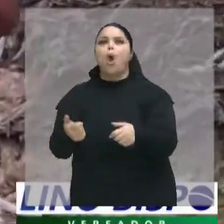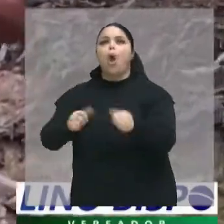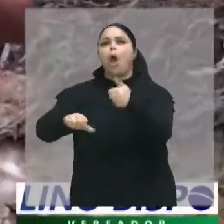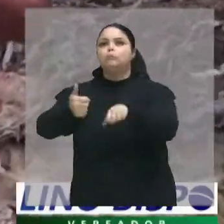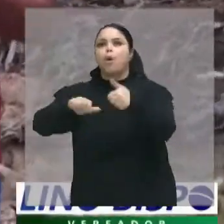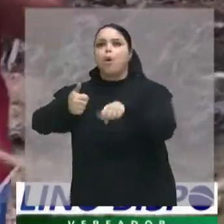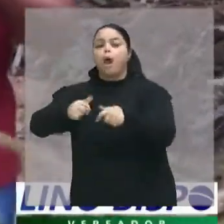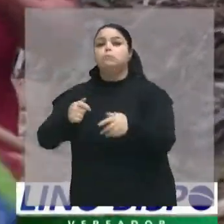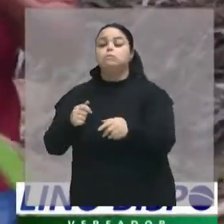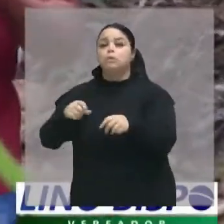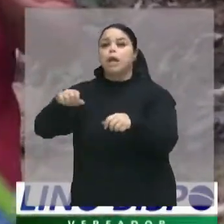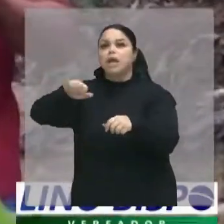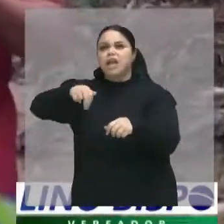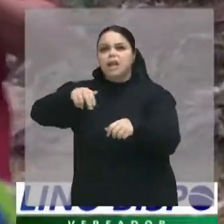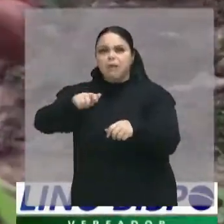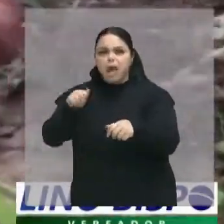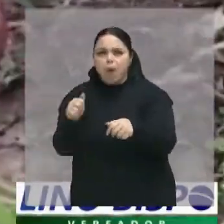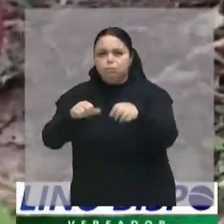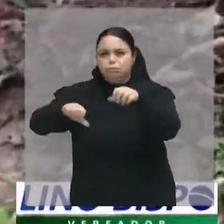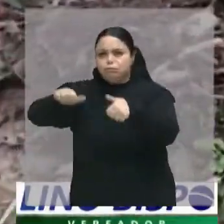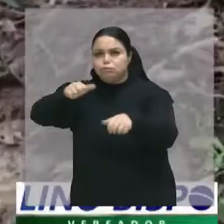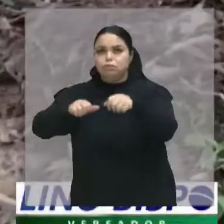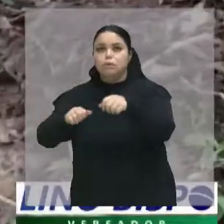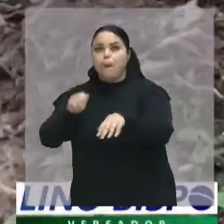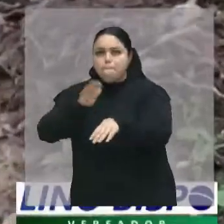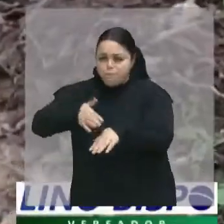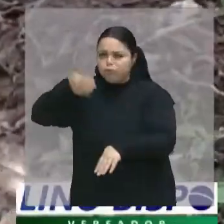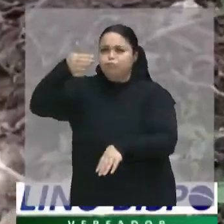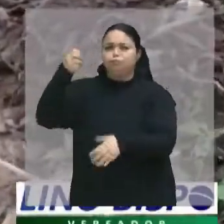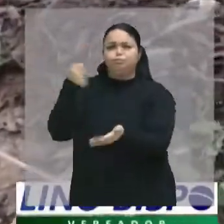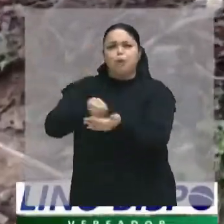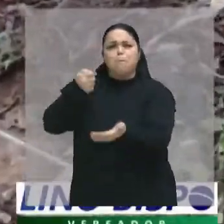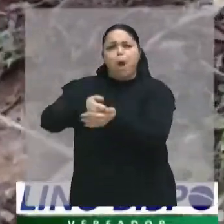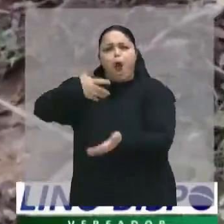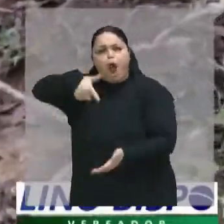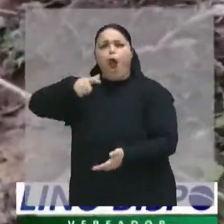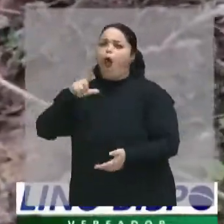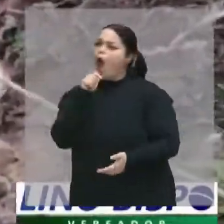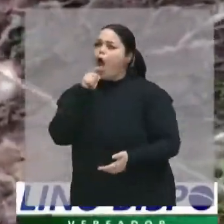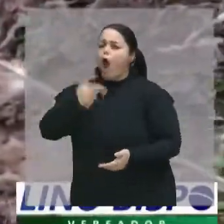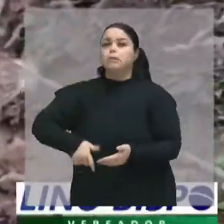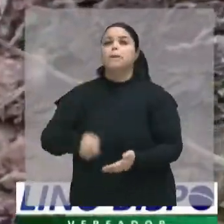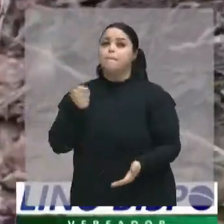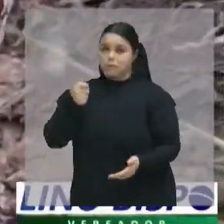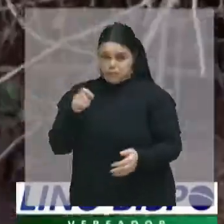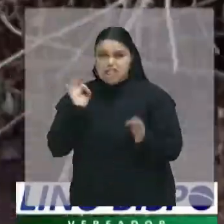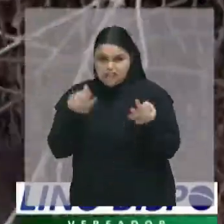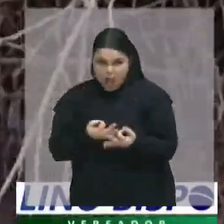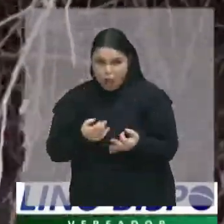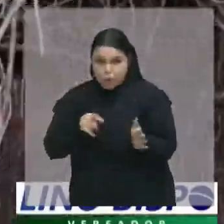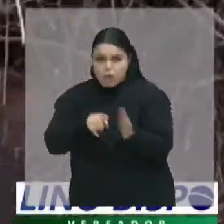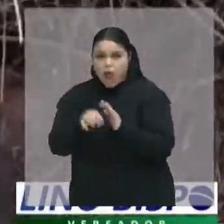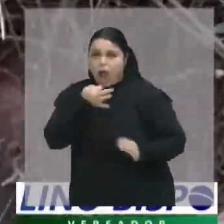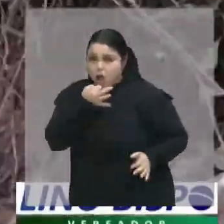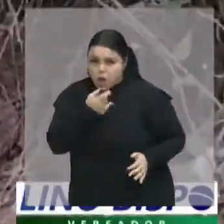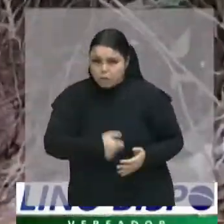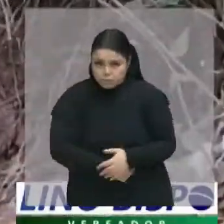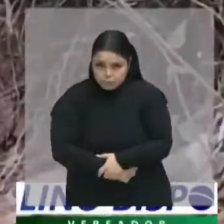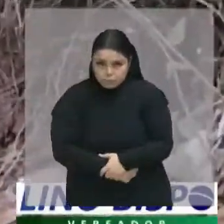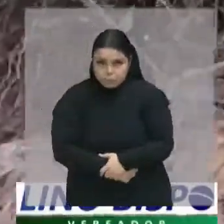e cobrar uma conta de água alta, que é o que todos nós pagamos. Está certo isso?